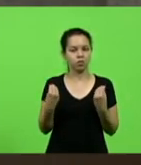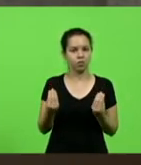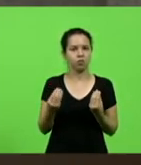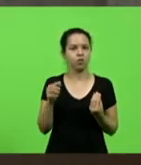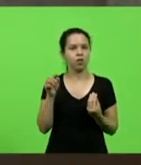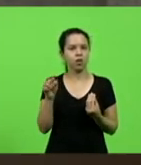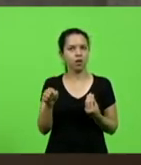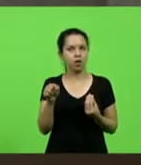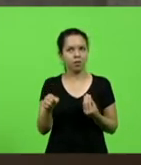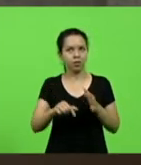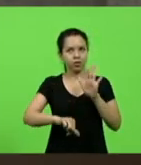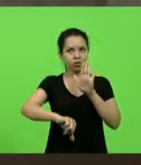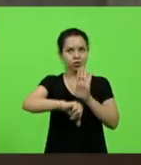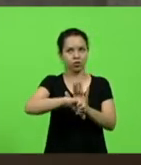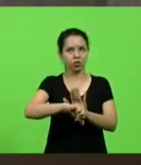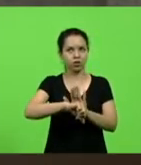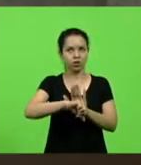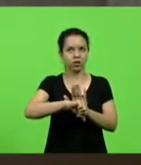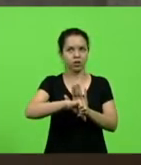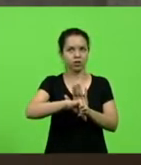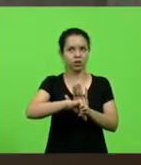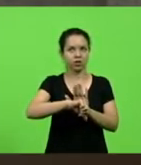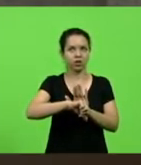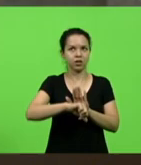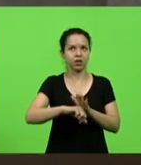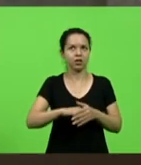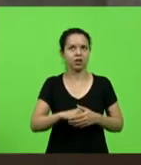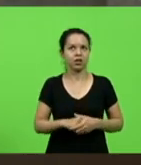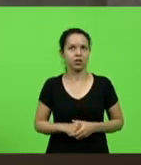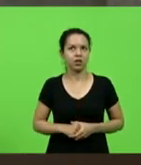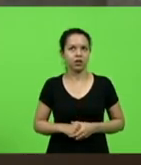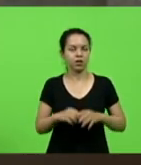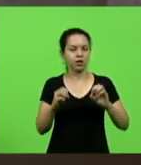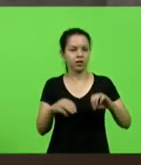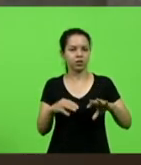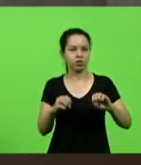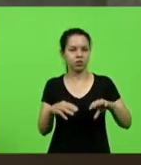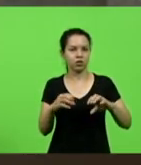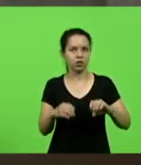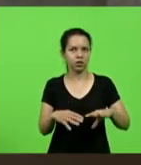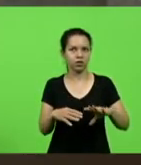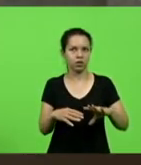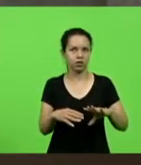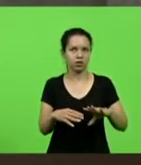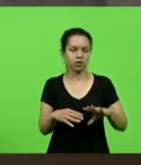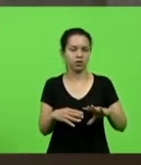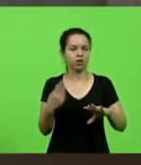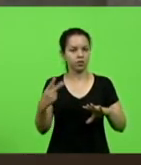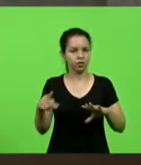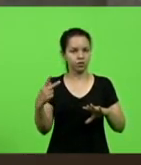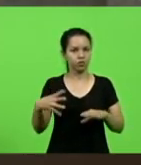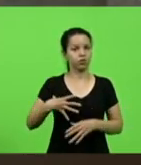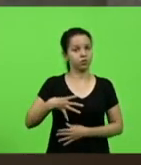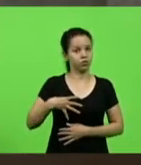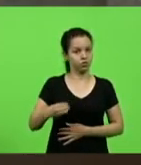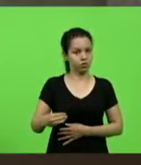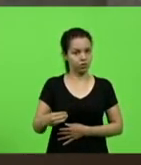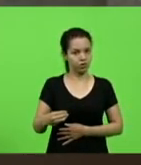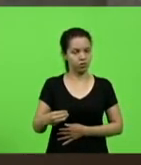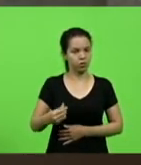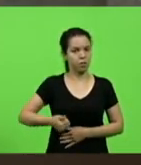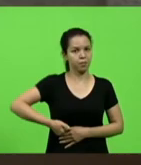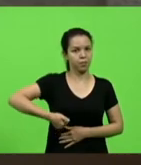incorrendo no crime de educar, buscar ensinar os seus filhos da melhor